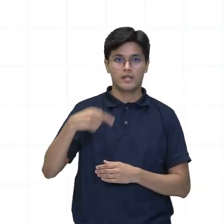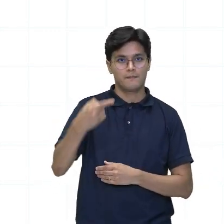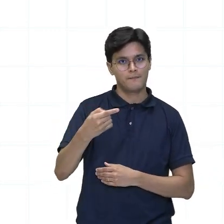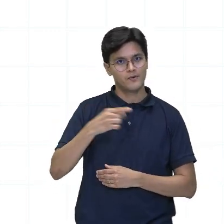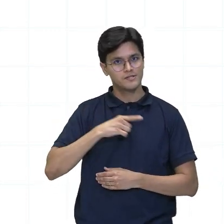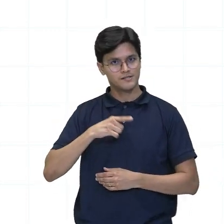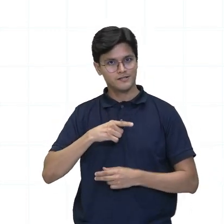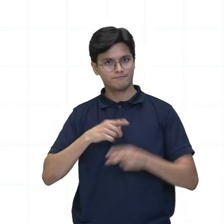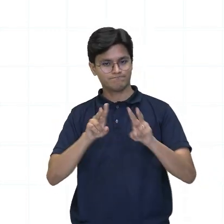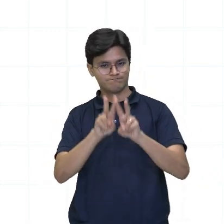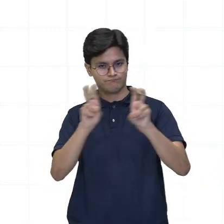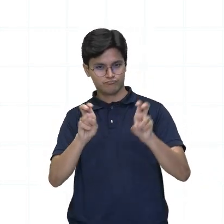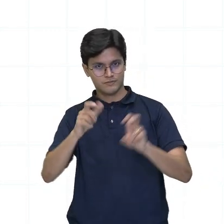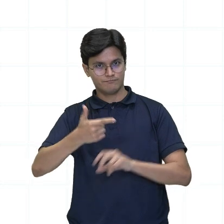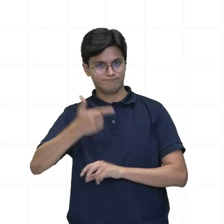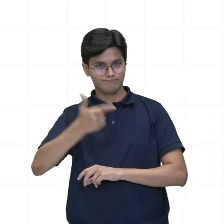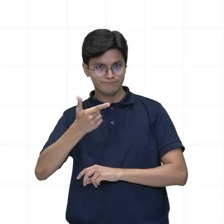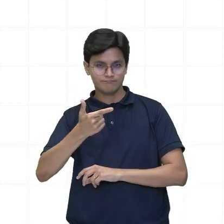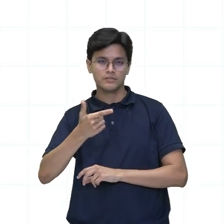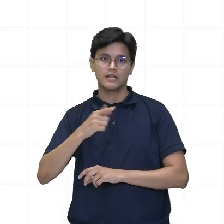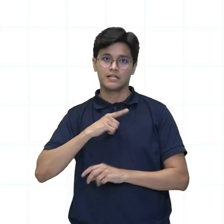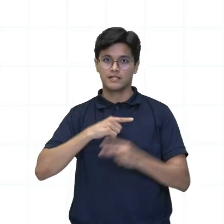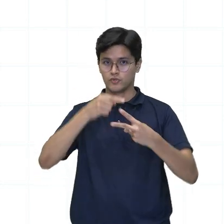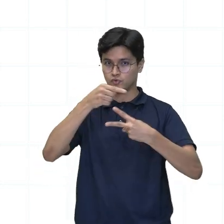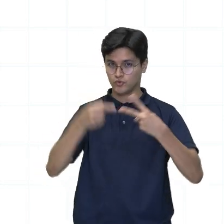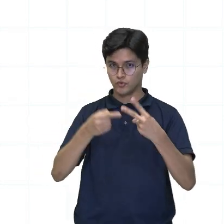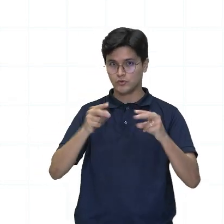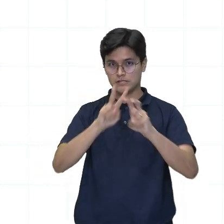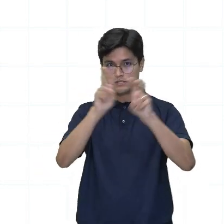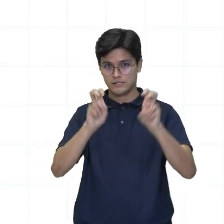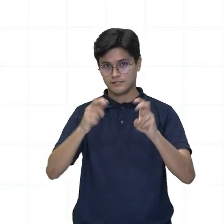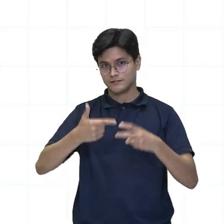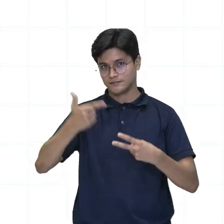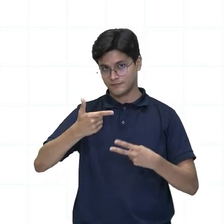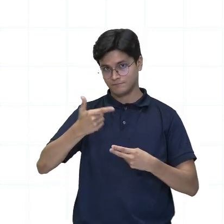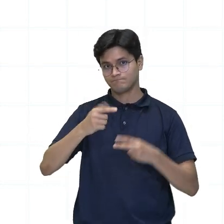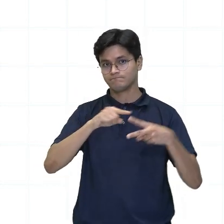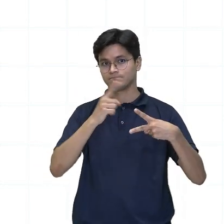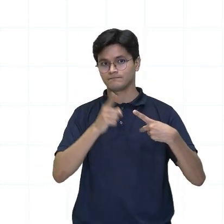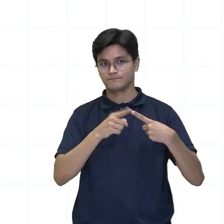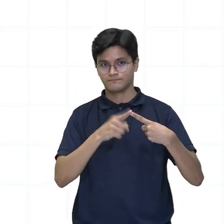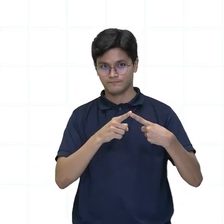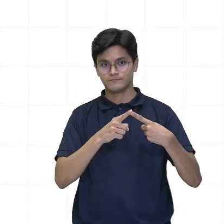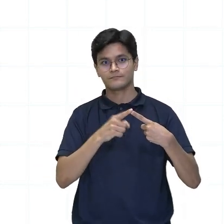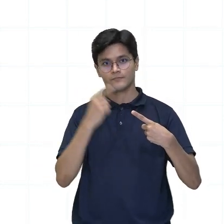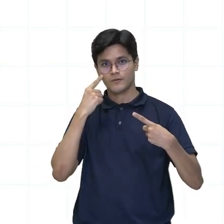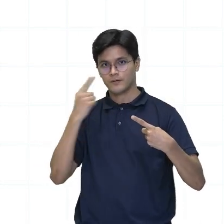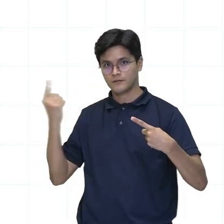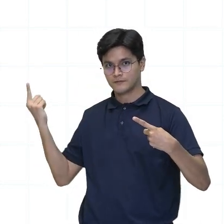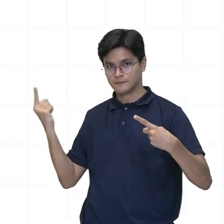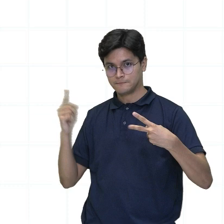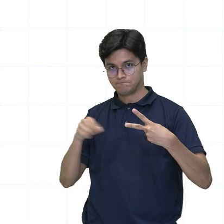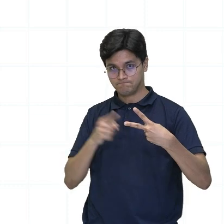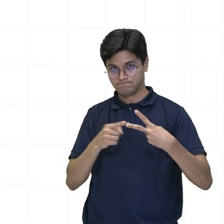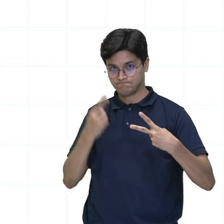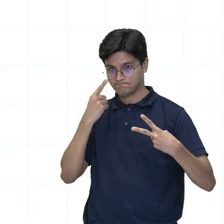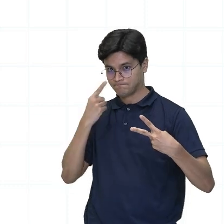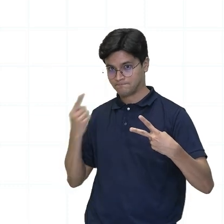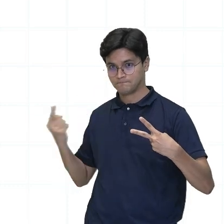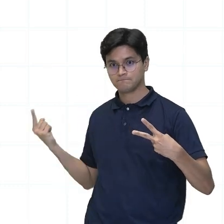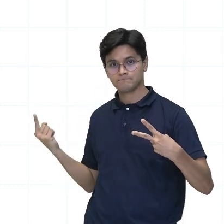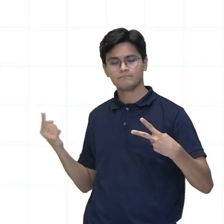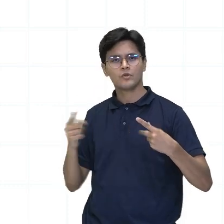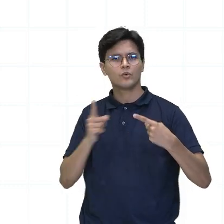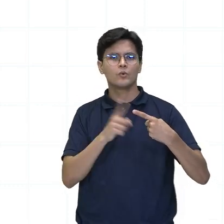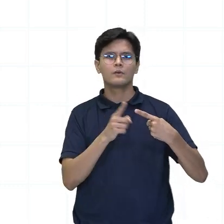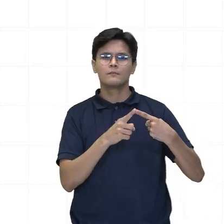Nesse texto, nós temos dois subtítulos. The Internet Explained e The Metaverse Explained. Então, nesse primeiro subtítulo,